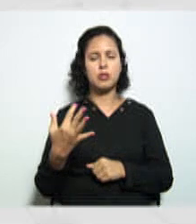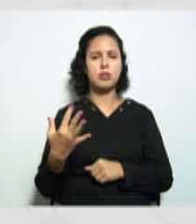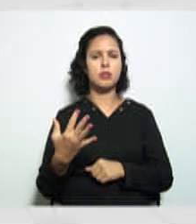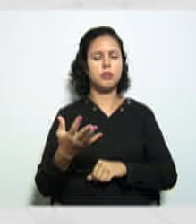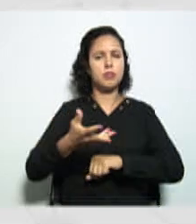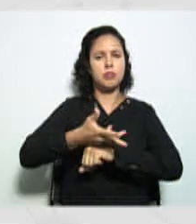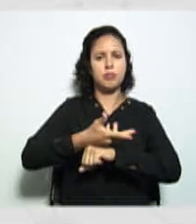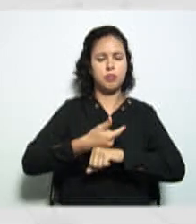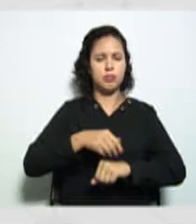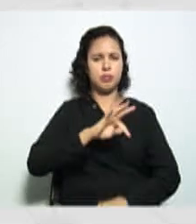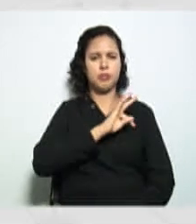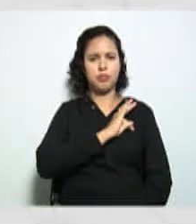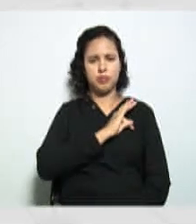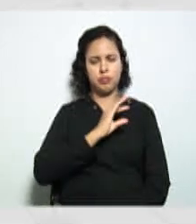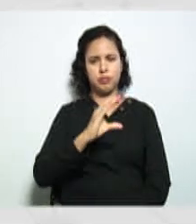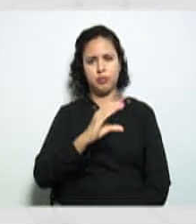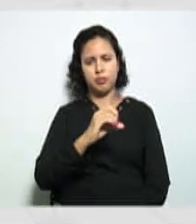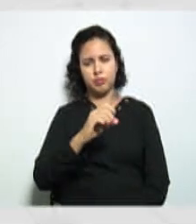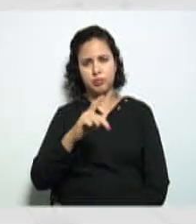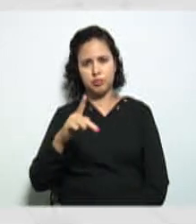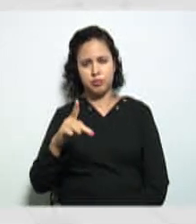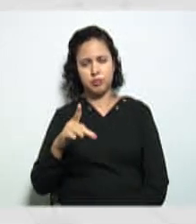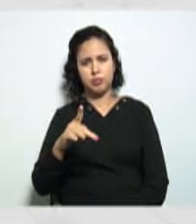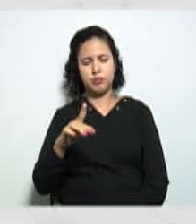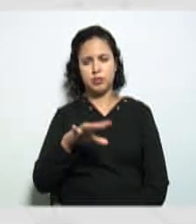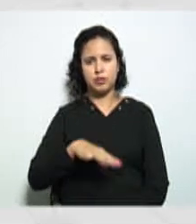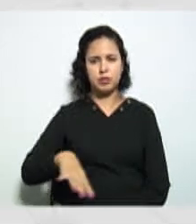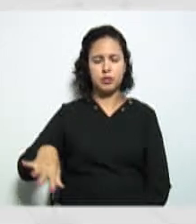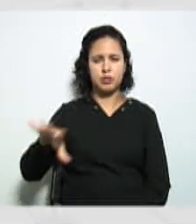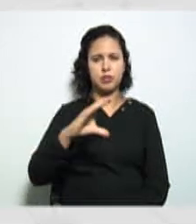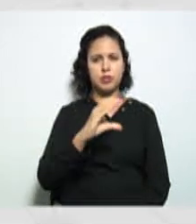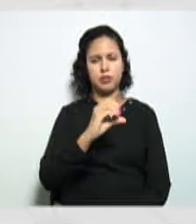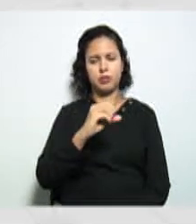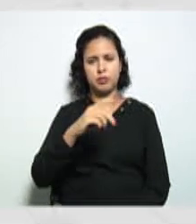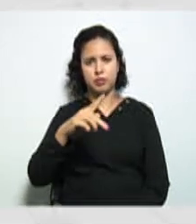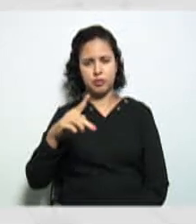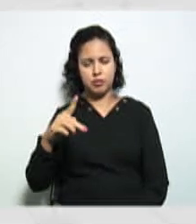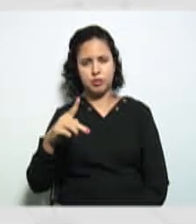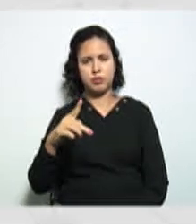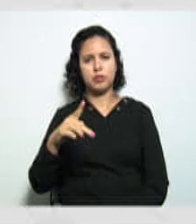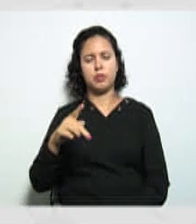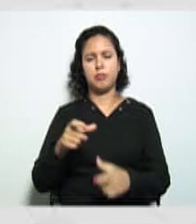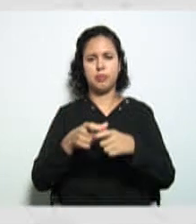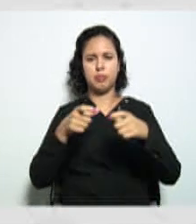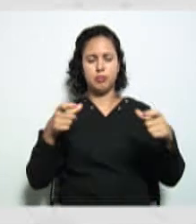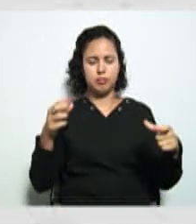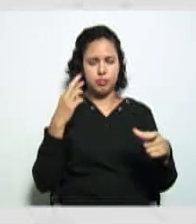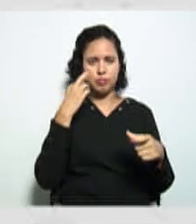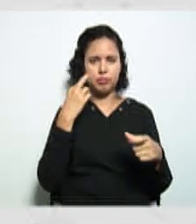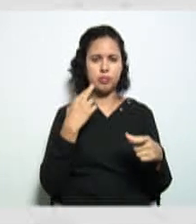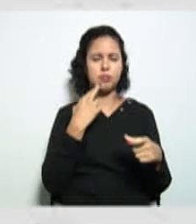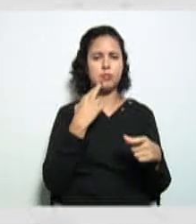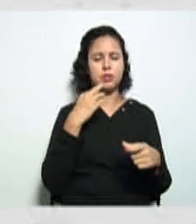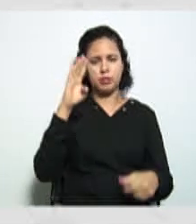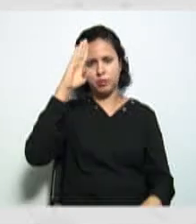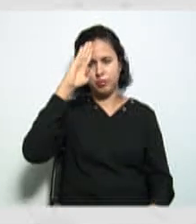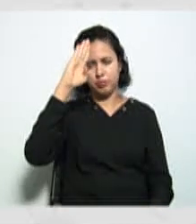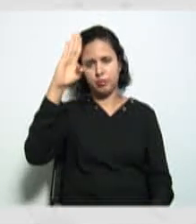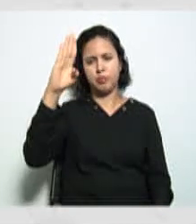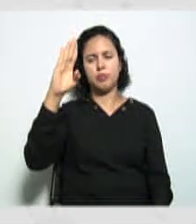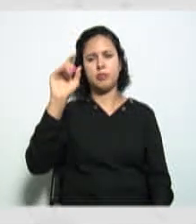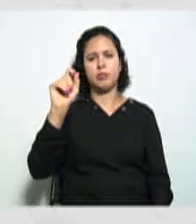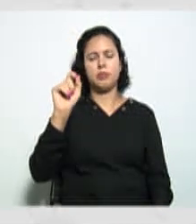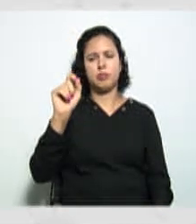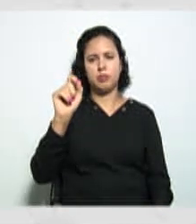técnico em cooperativismo, os ramos de cooperativismo de maior atuação no estado de Rondônia, os principais destaques